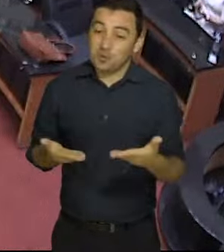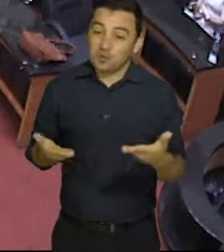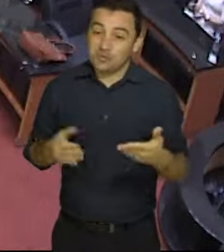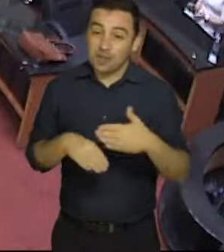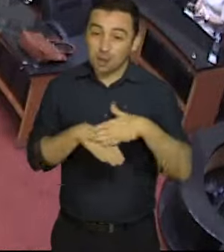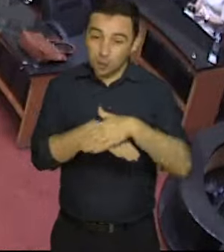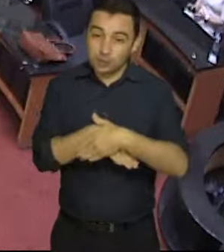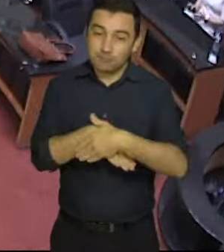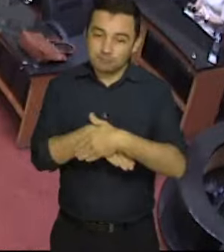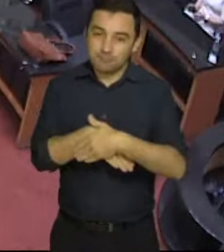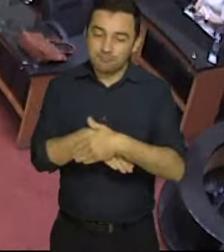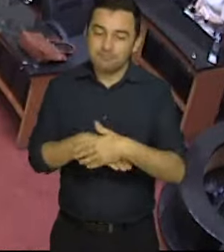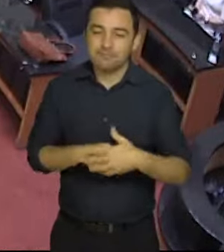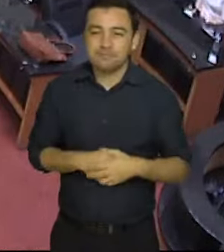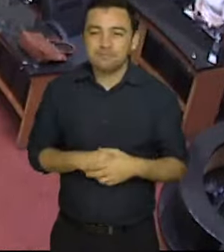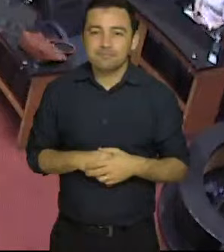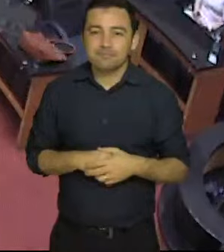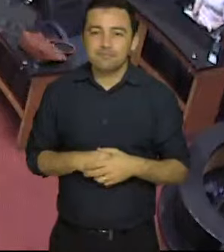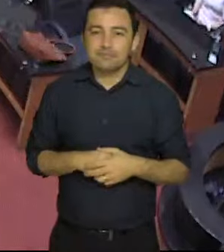noite.